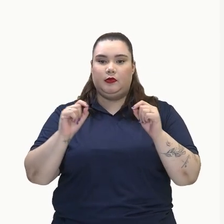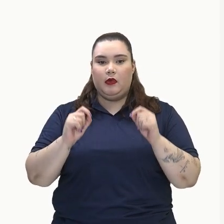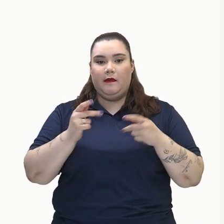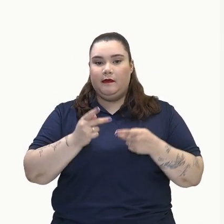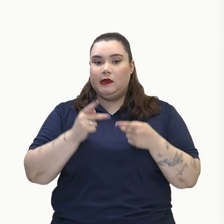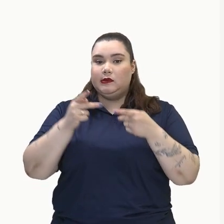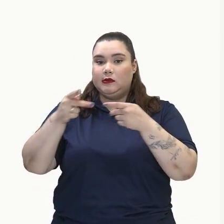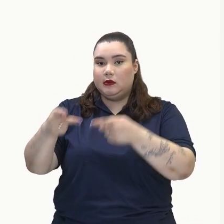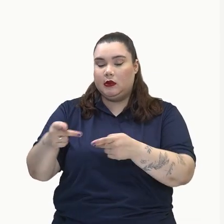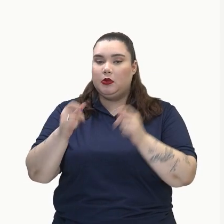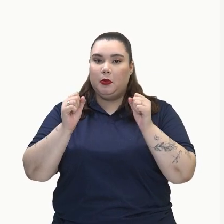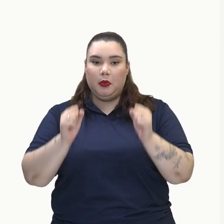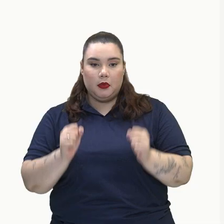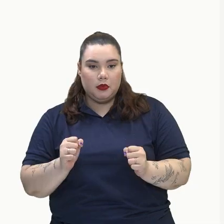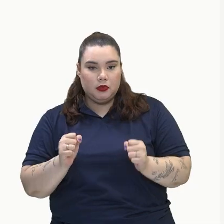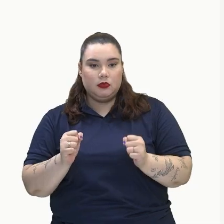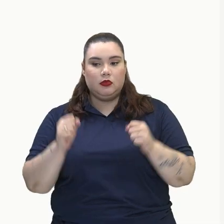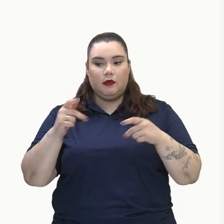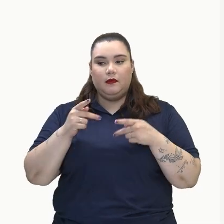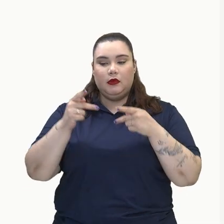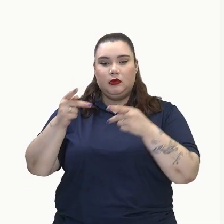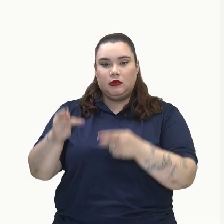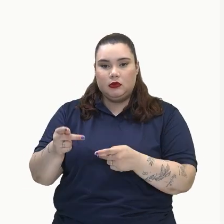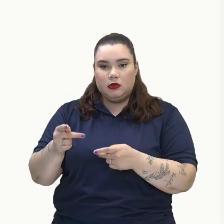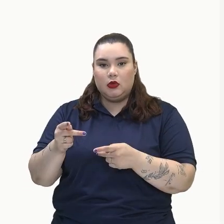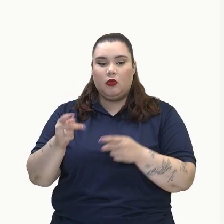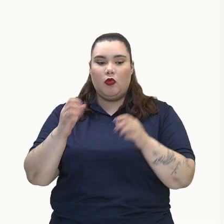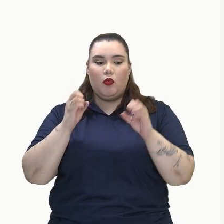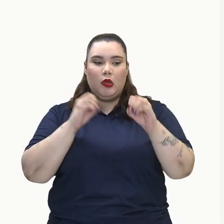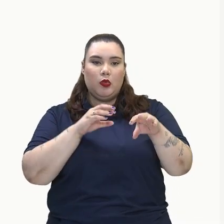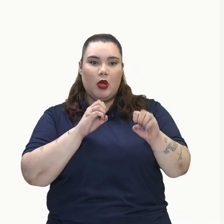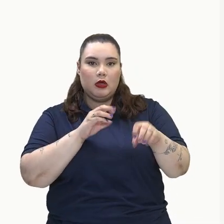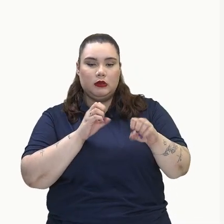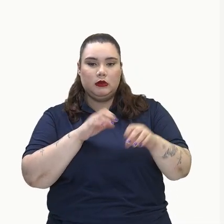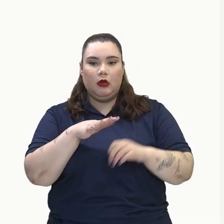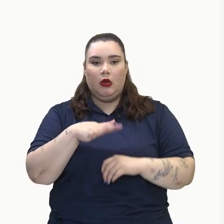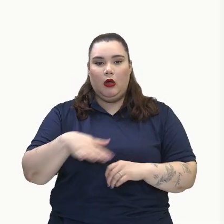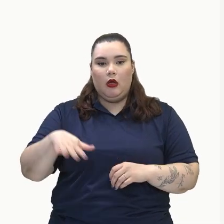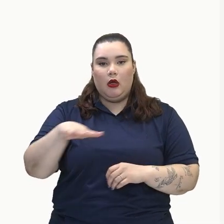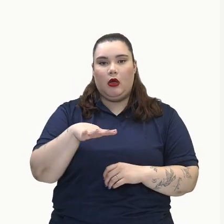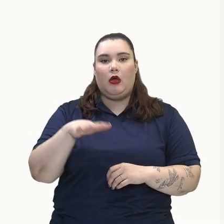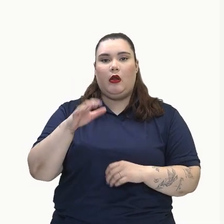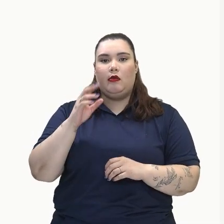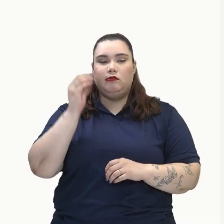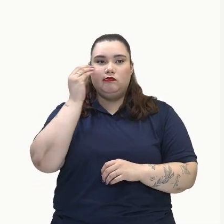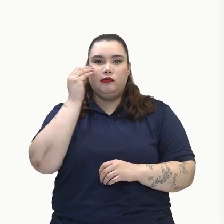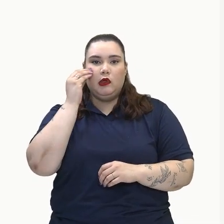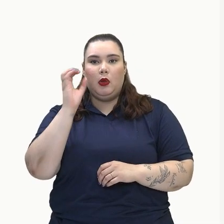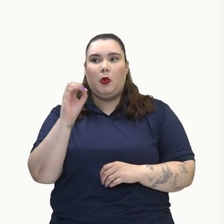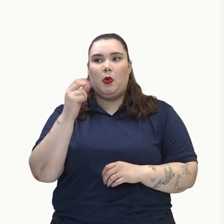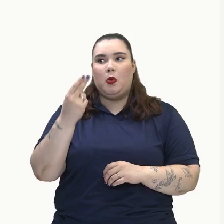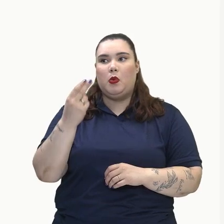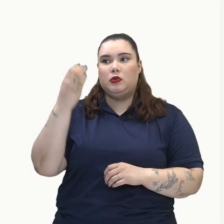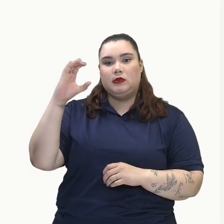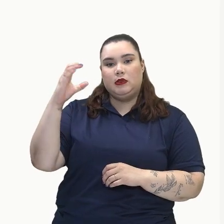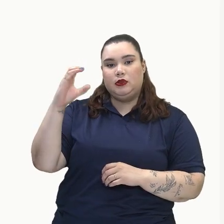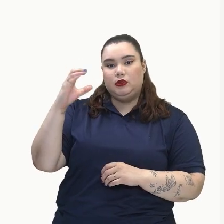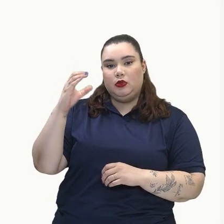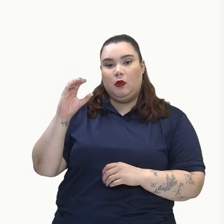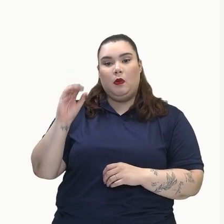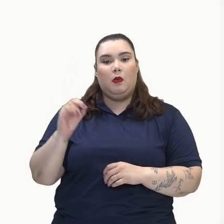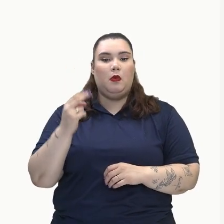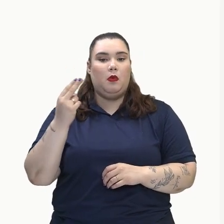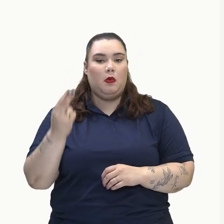uma visita, uma visita de cunho educacional ou de cunho científico, e ainda pode até